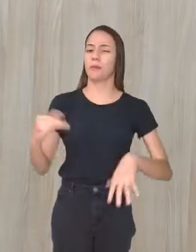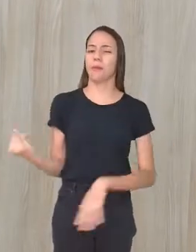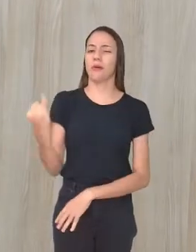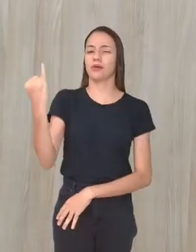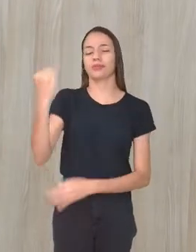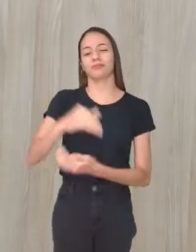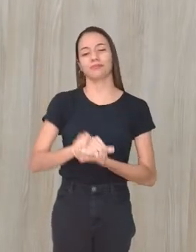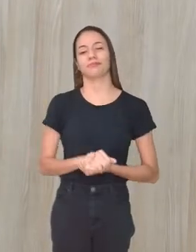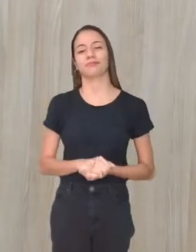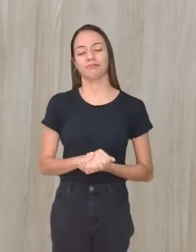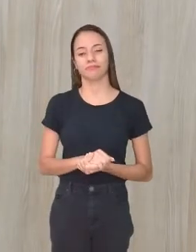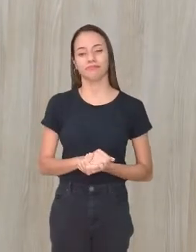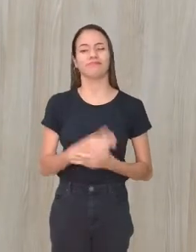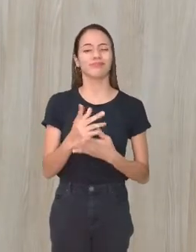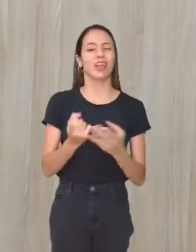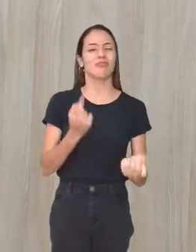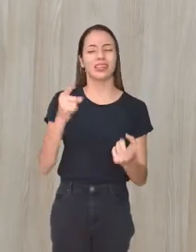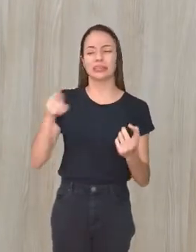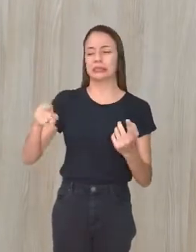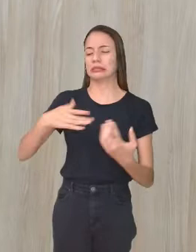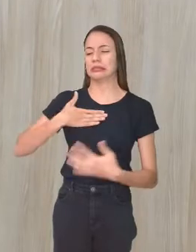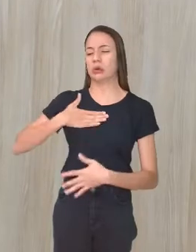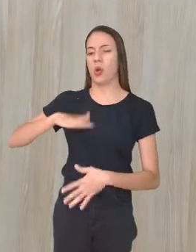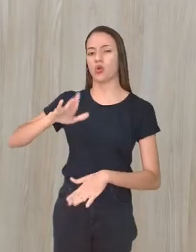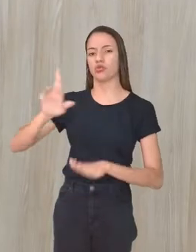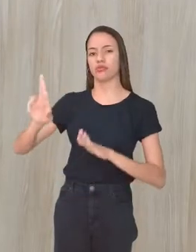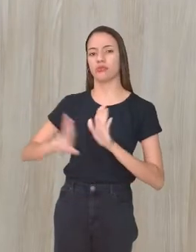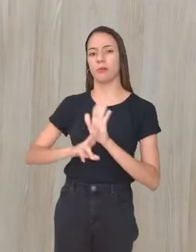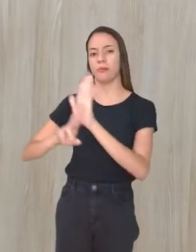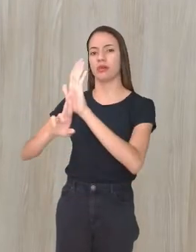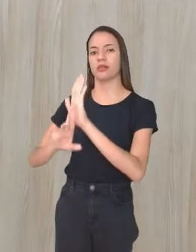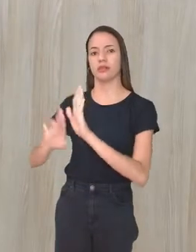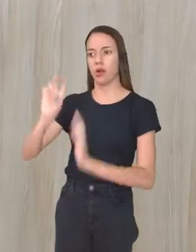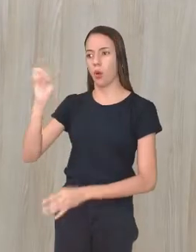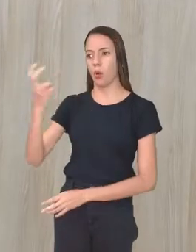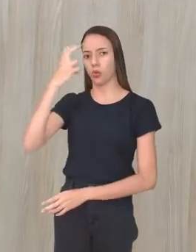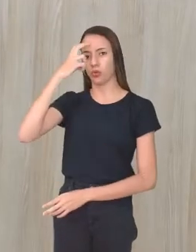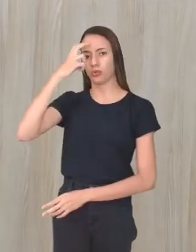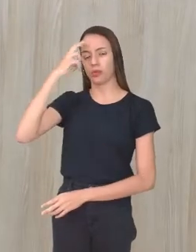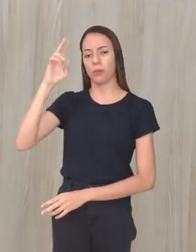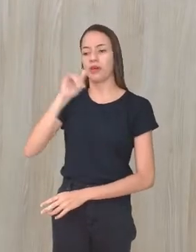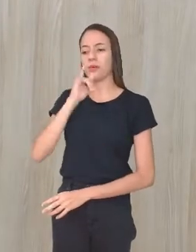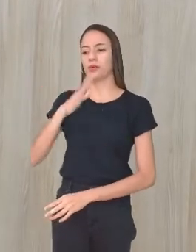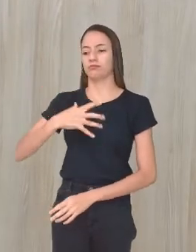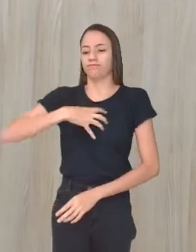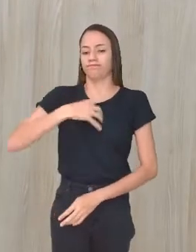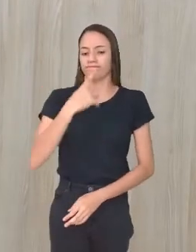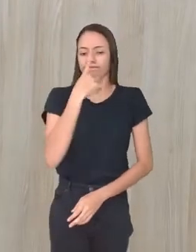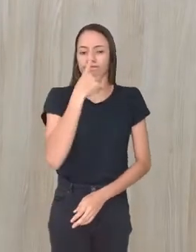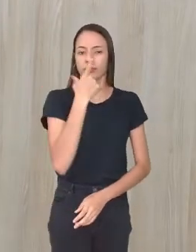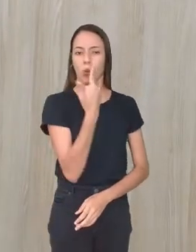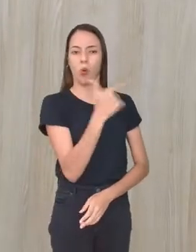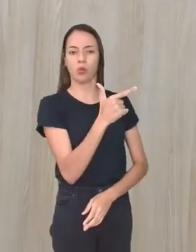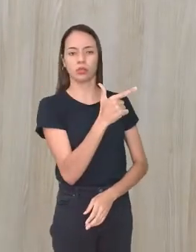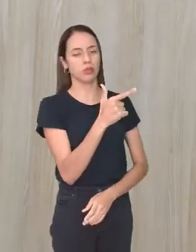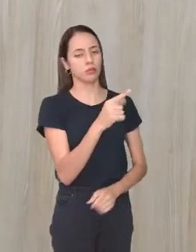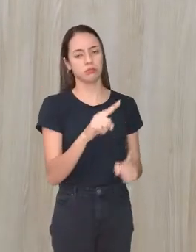Todas elas, mesmo que às vezes você não goste tanto de uma representação cultural, se identifique mais com outras,